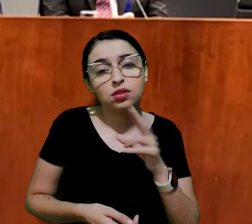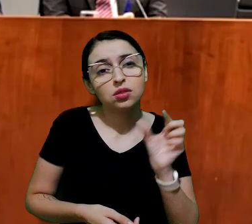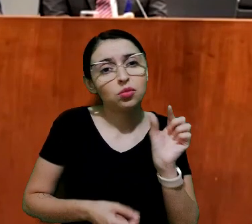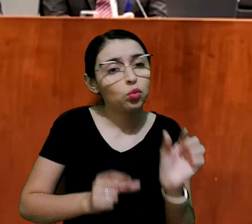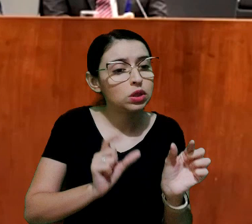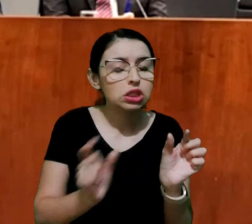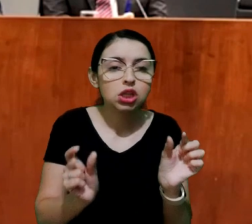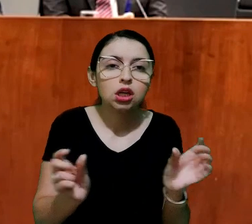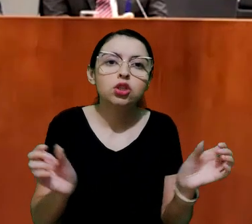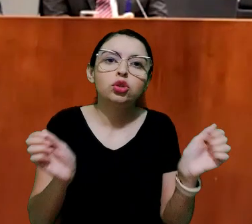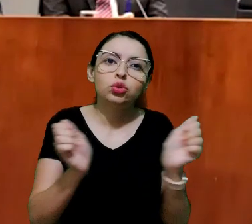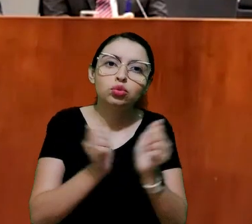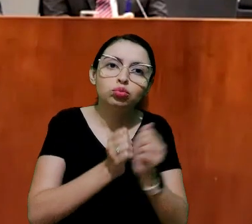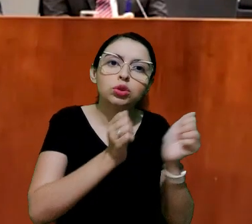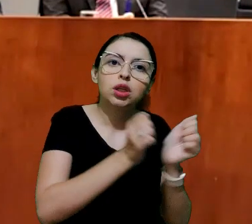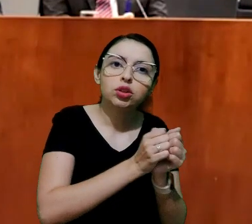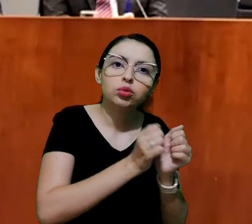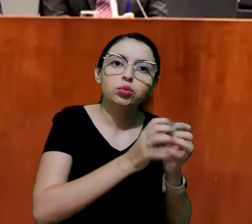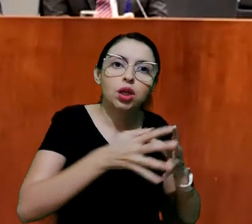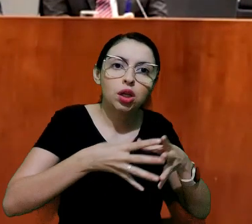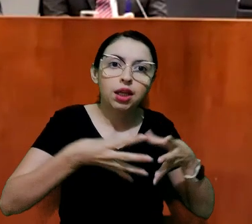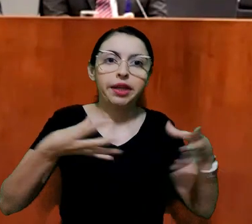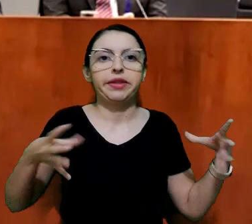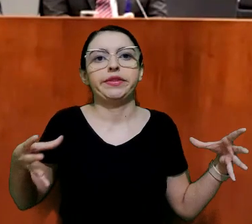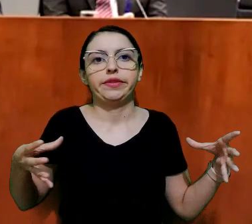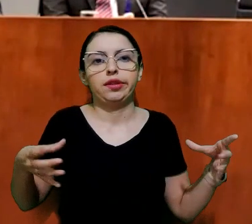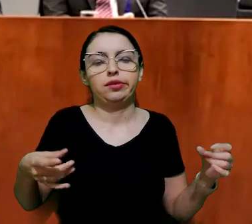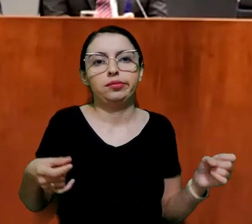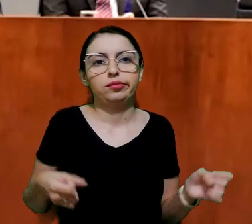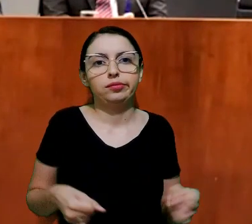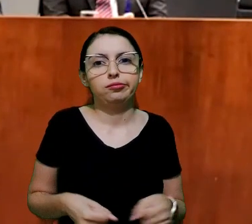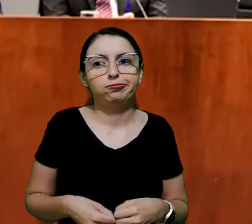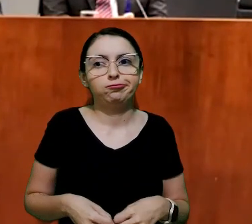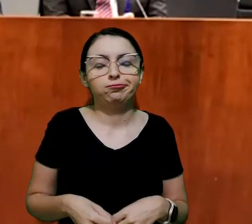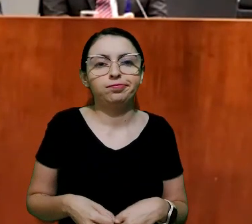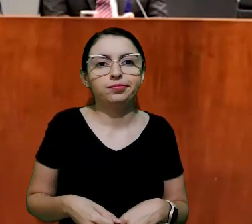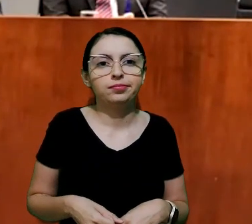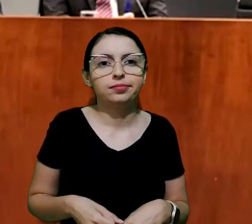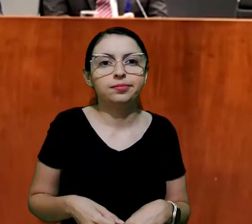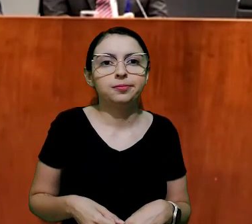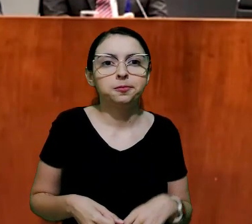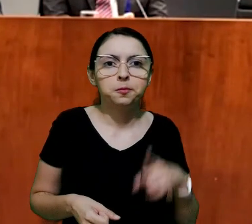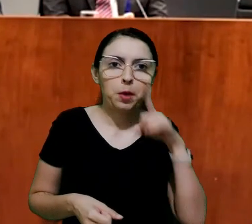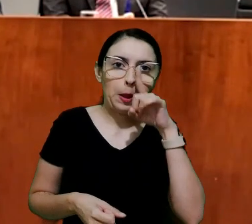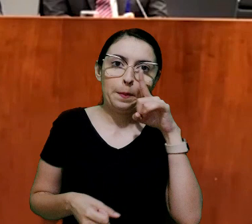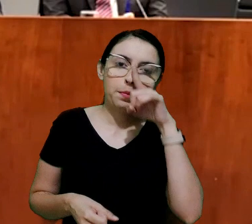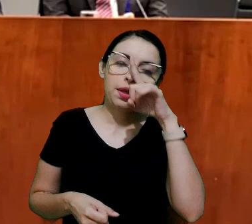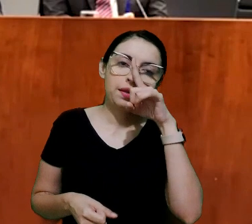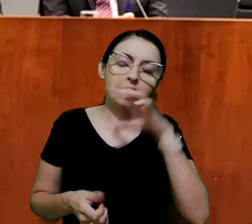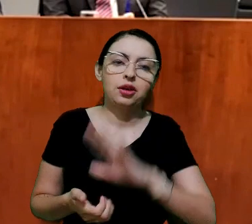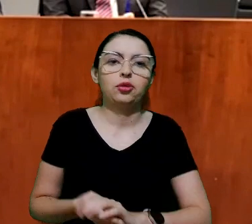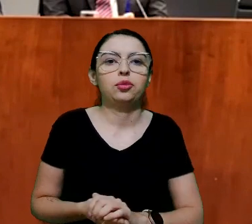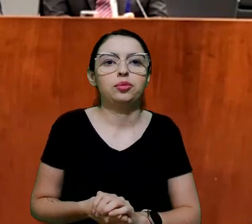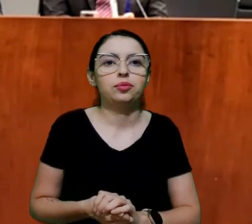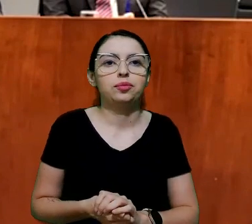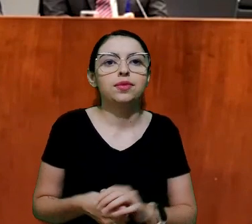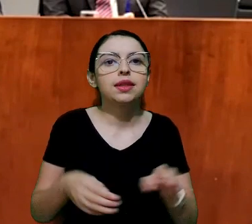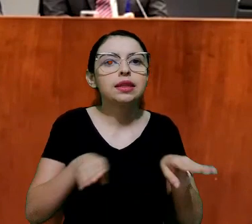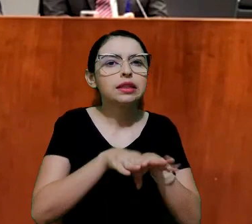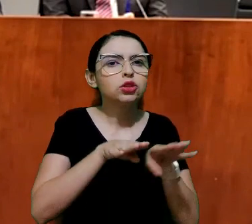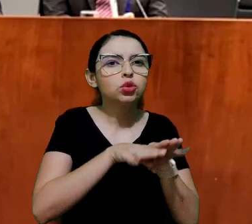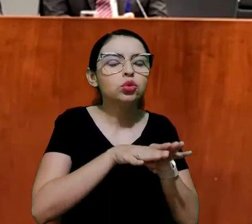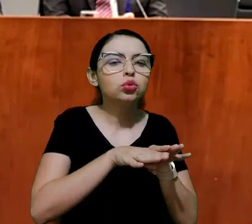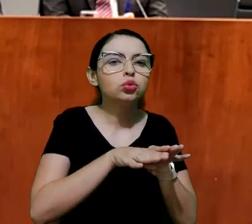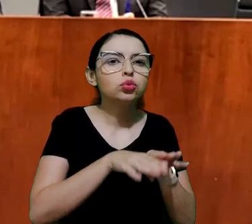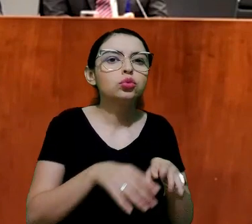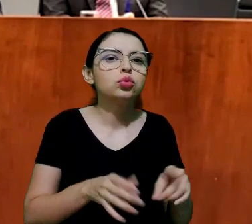sendo acomodadas a uma situação perigosa. E tudo isso influencia no direito de sucessões também. Então, eu acho